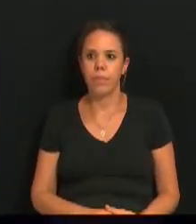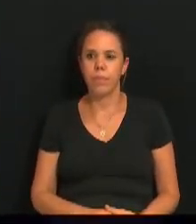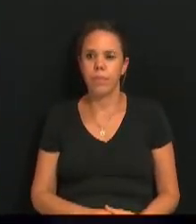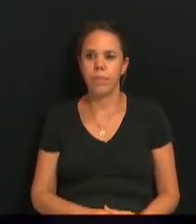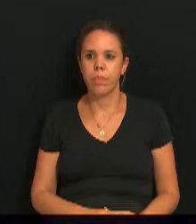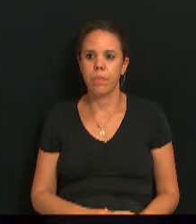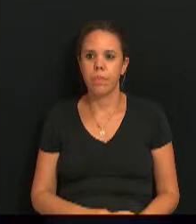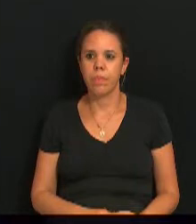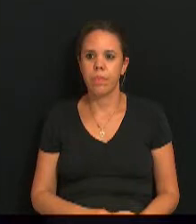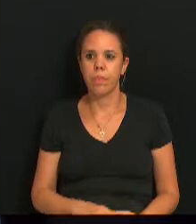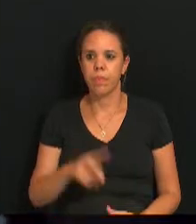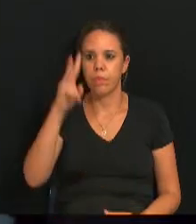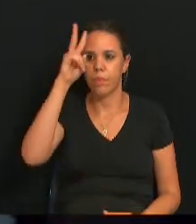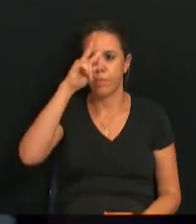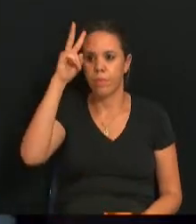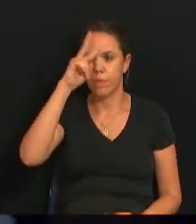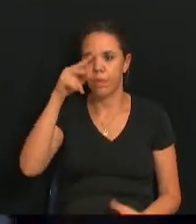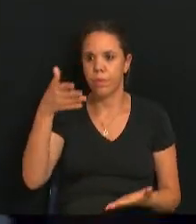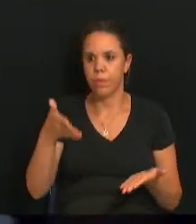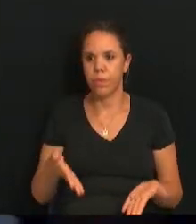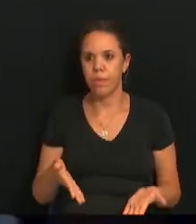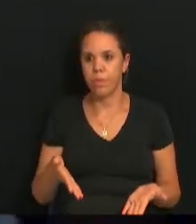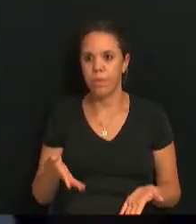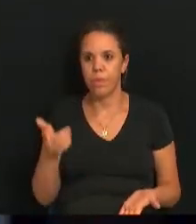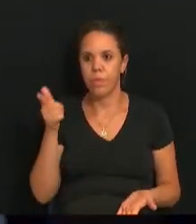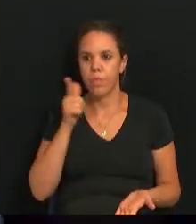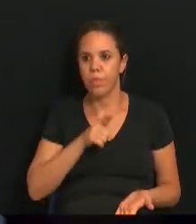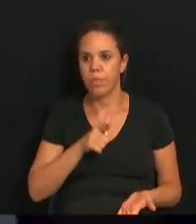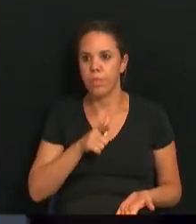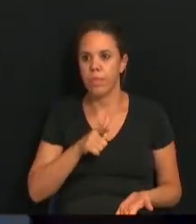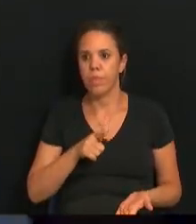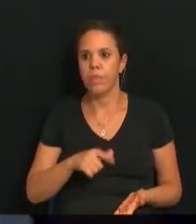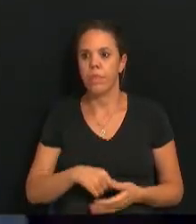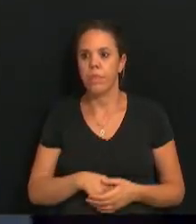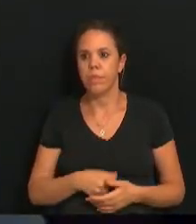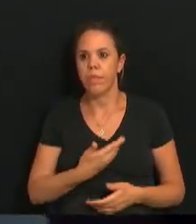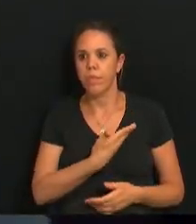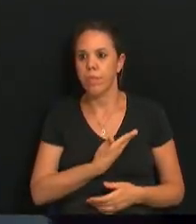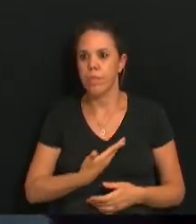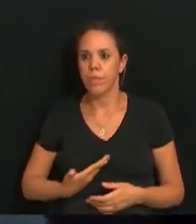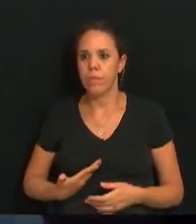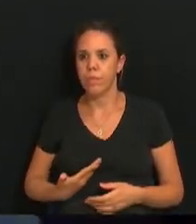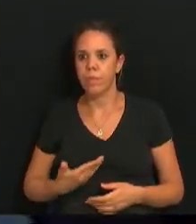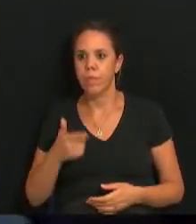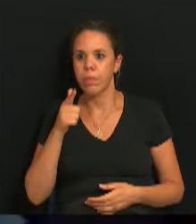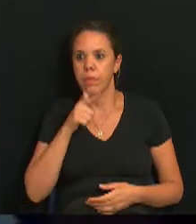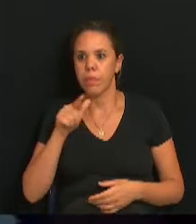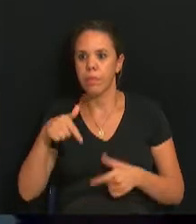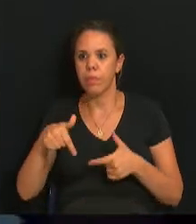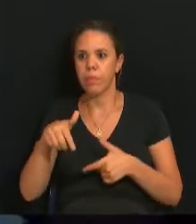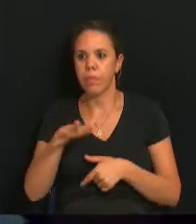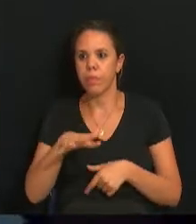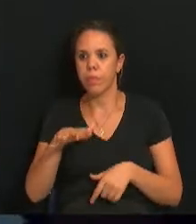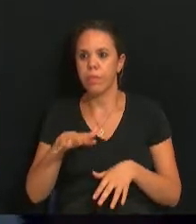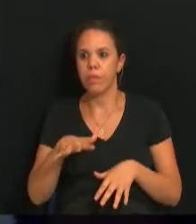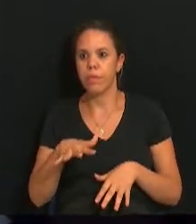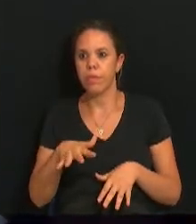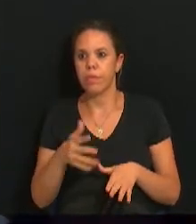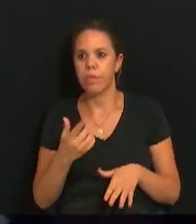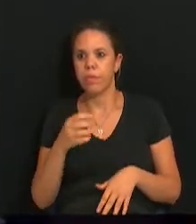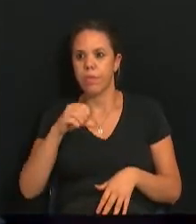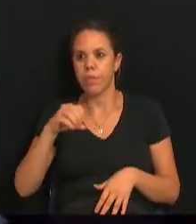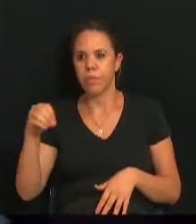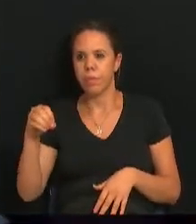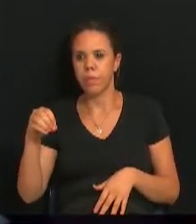É bom lembrar que isso foi uma conquista, não foi dádiva de governo, né? Foi uma conquista dos trabalhadores, desde os anos